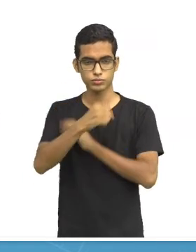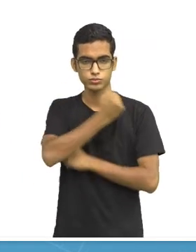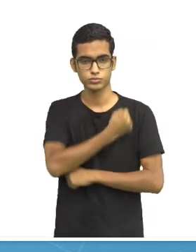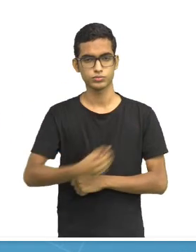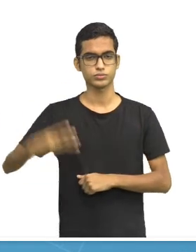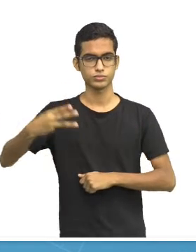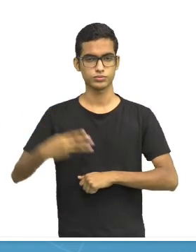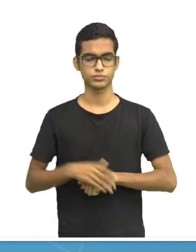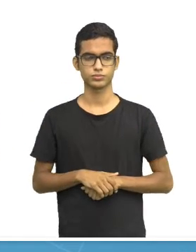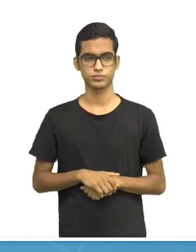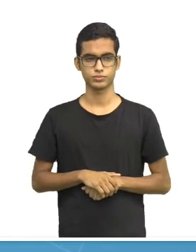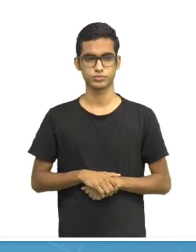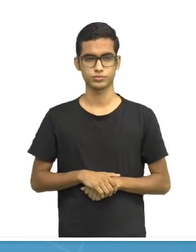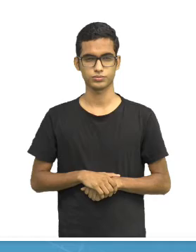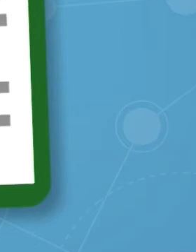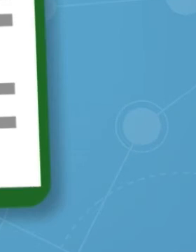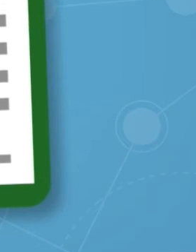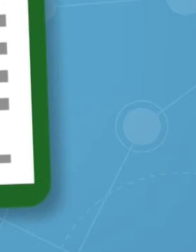3.